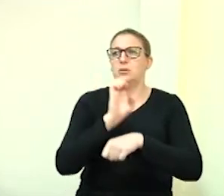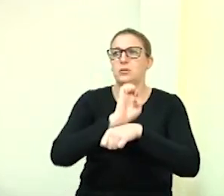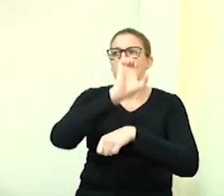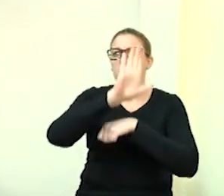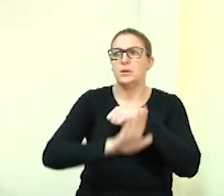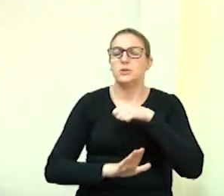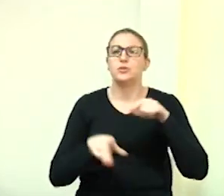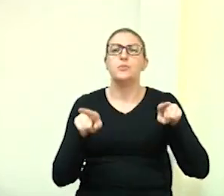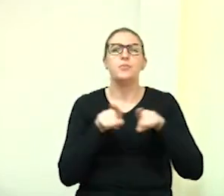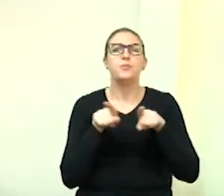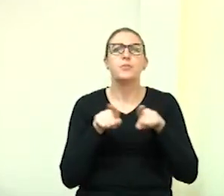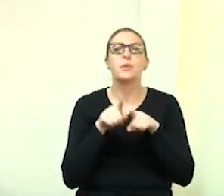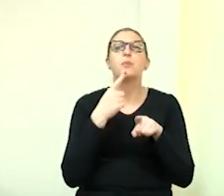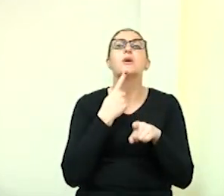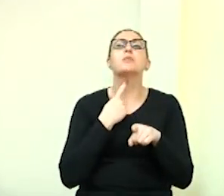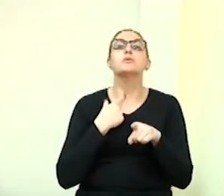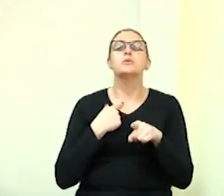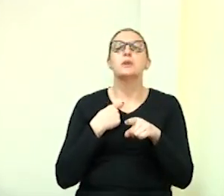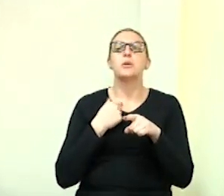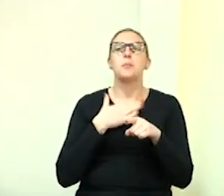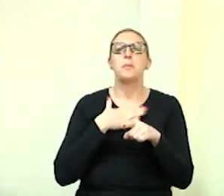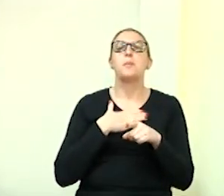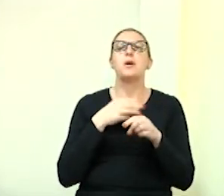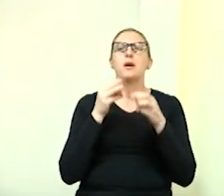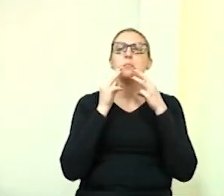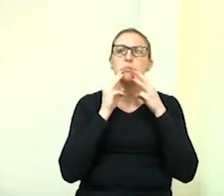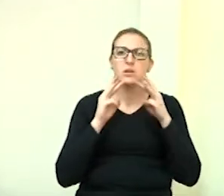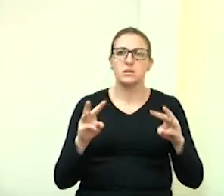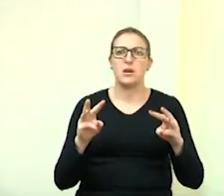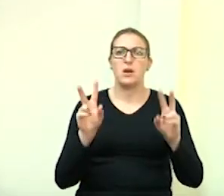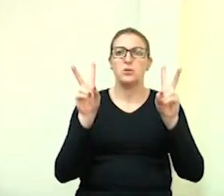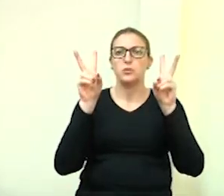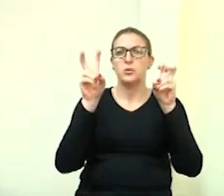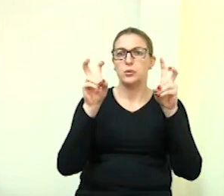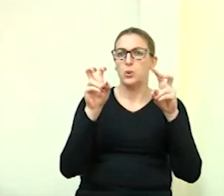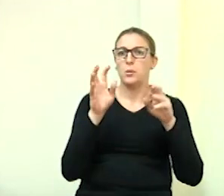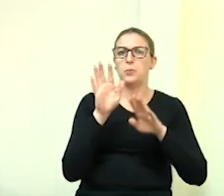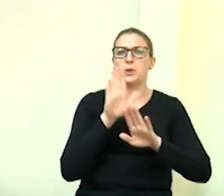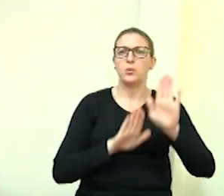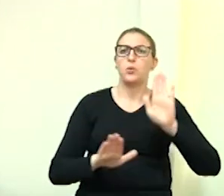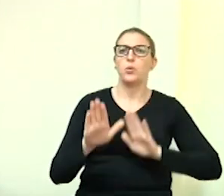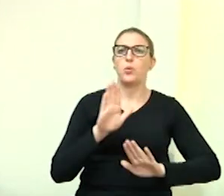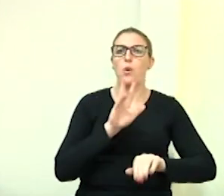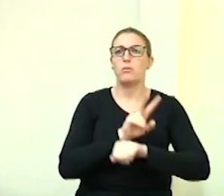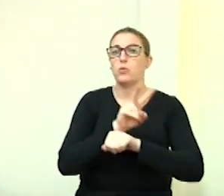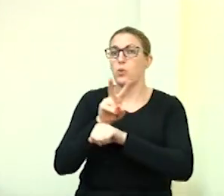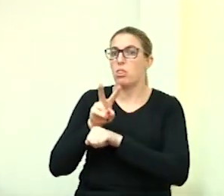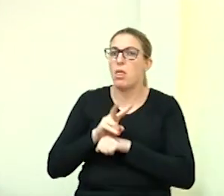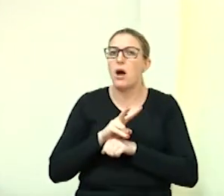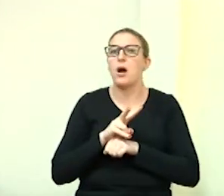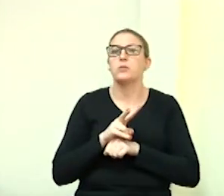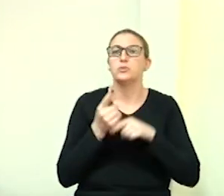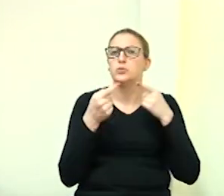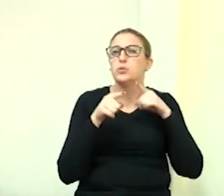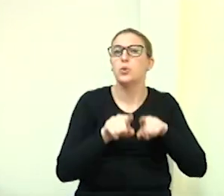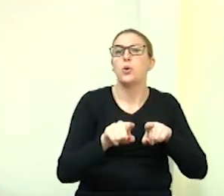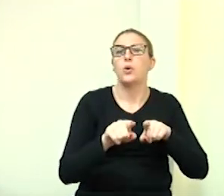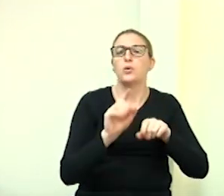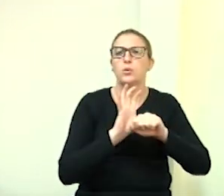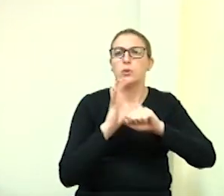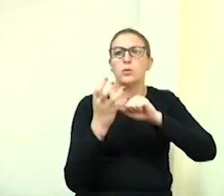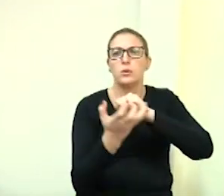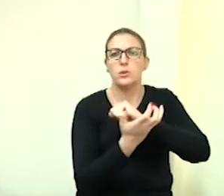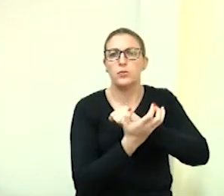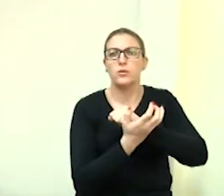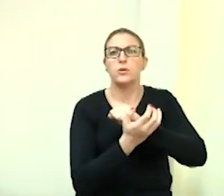também gostaria de deixar aqui a minha mensagem com relação aos cuidados contra o coronavírus e enquanto o